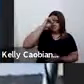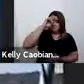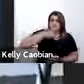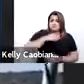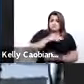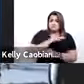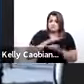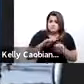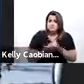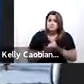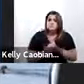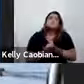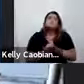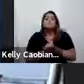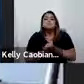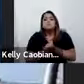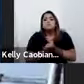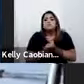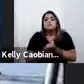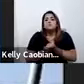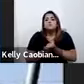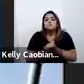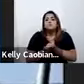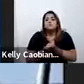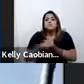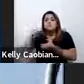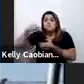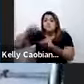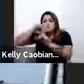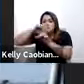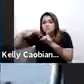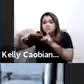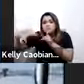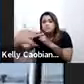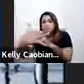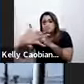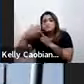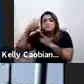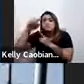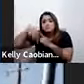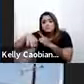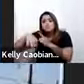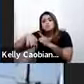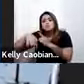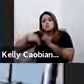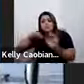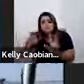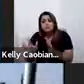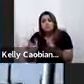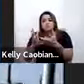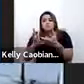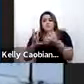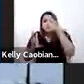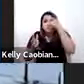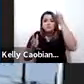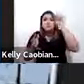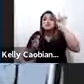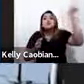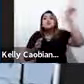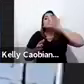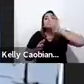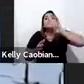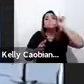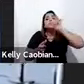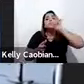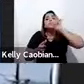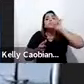que é uma sociedade que está sendo cultivada lá pelos americanos, até aqui pelo governo